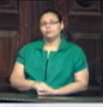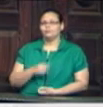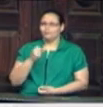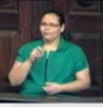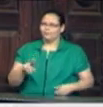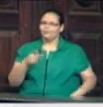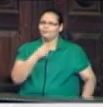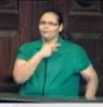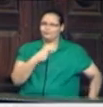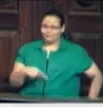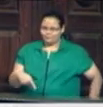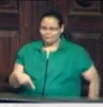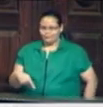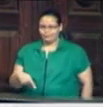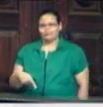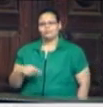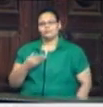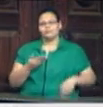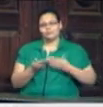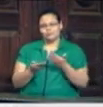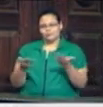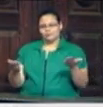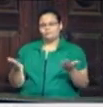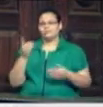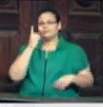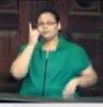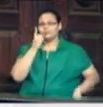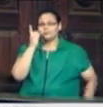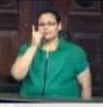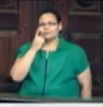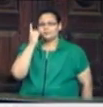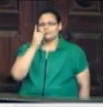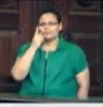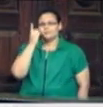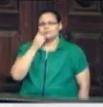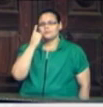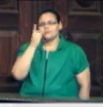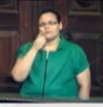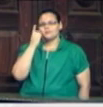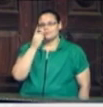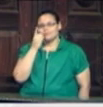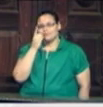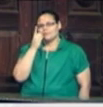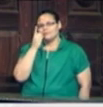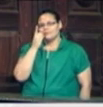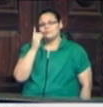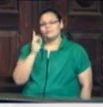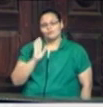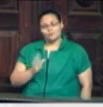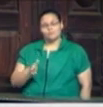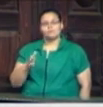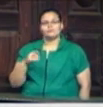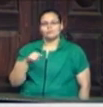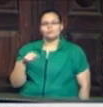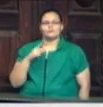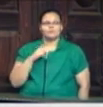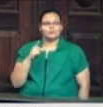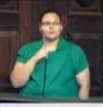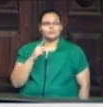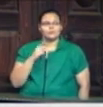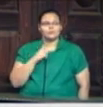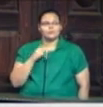Senhor presidente, senhoras e senhores deputados, já estávamos, senhor